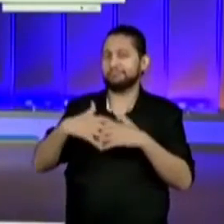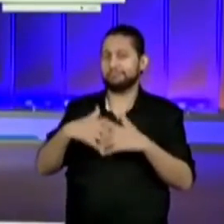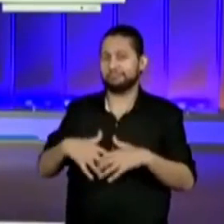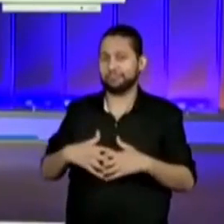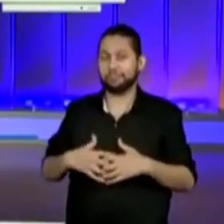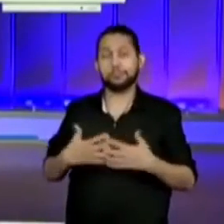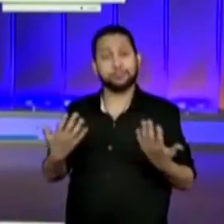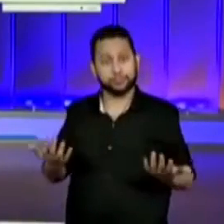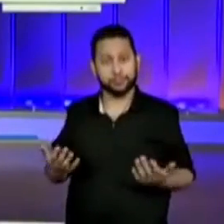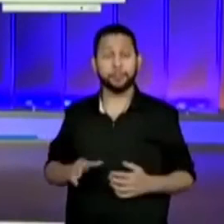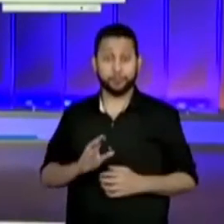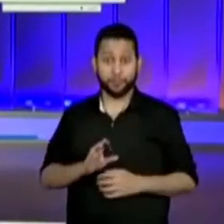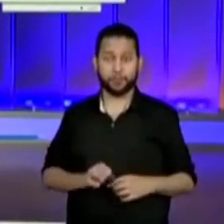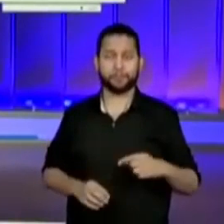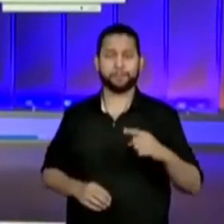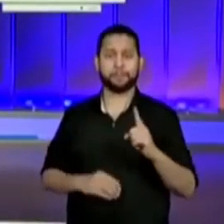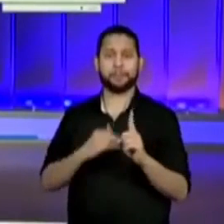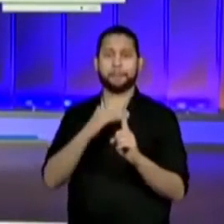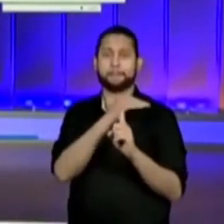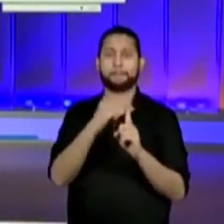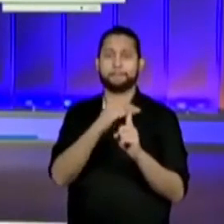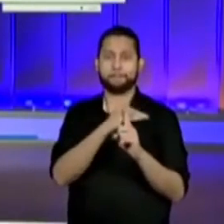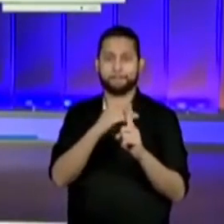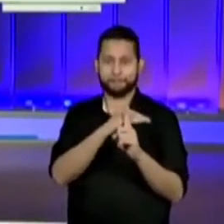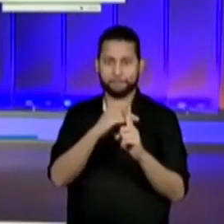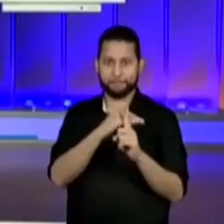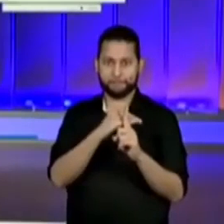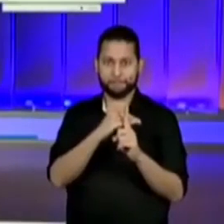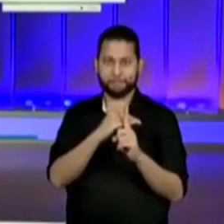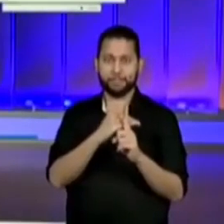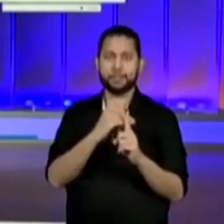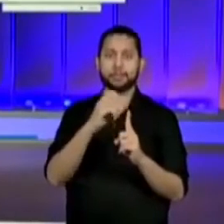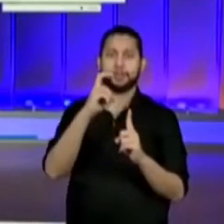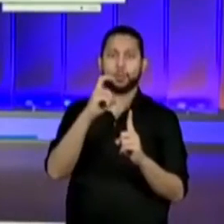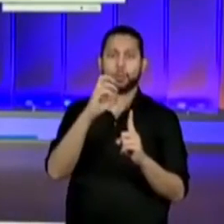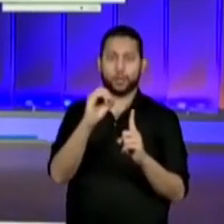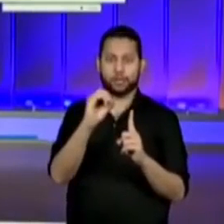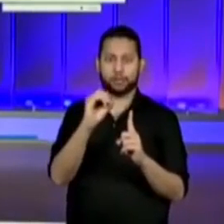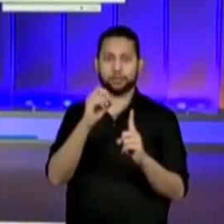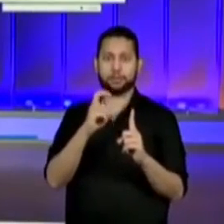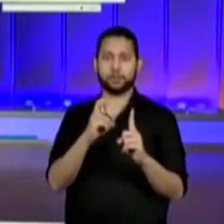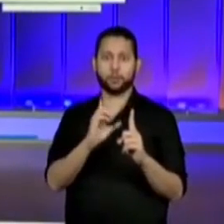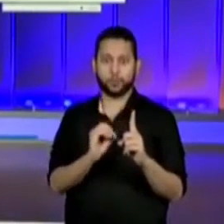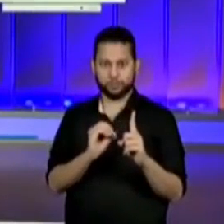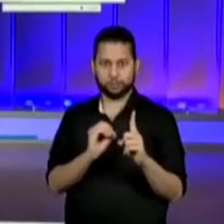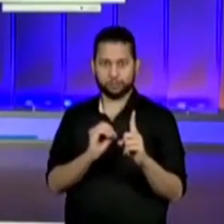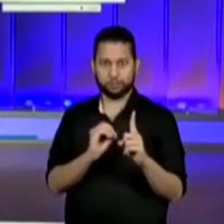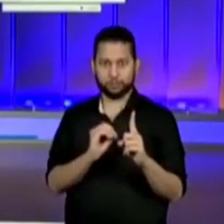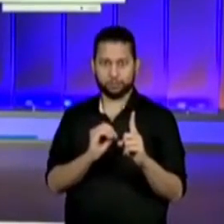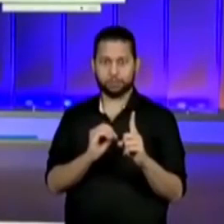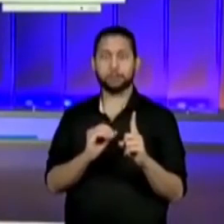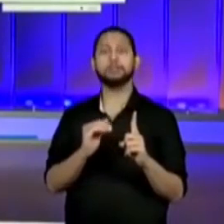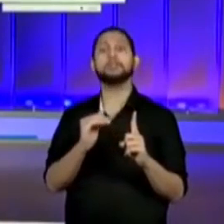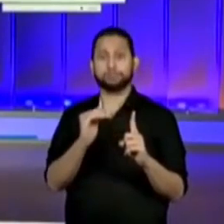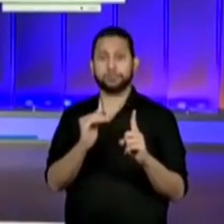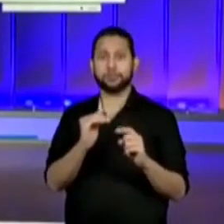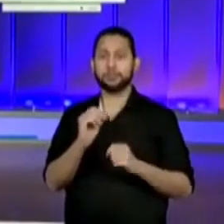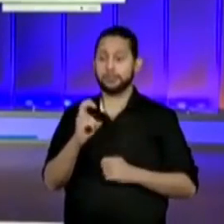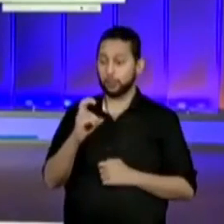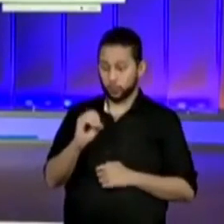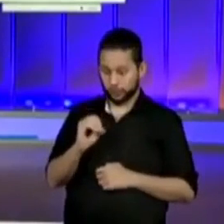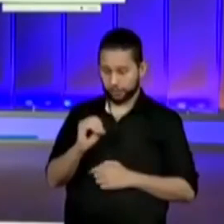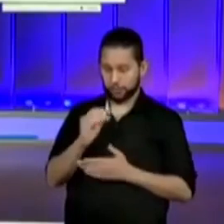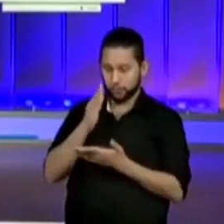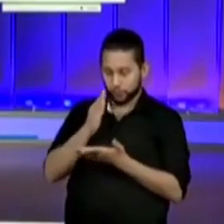1/4 vai ser 1/4 então então eu vou pensar nesse desconto de 25%